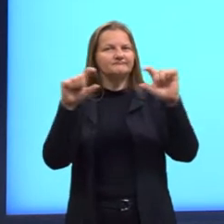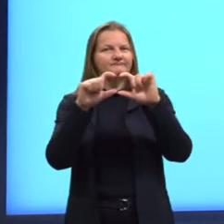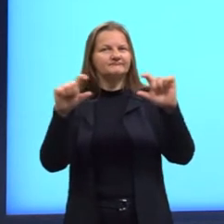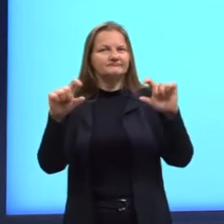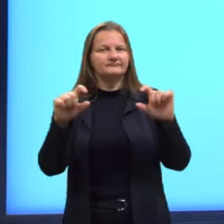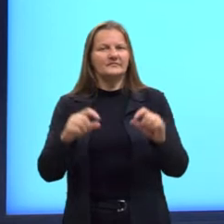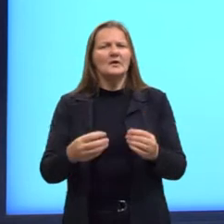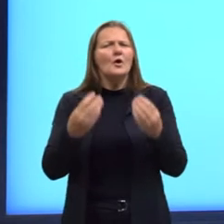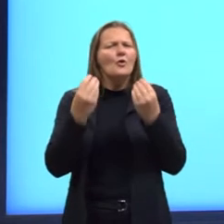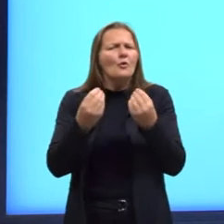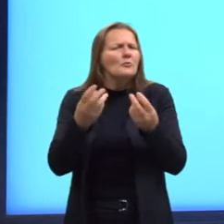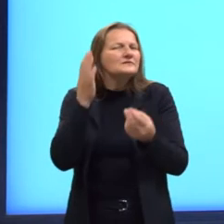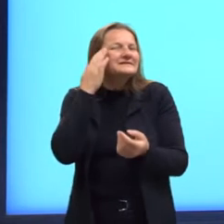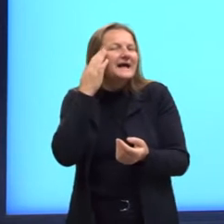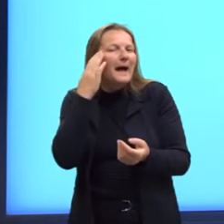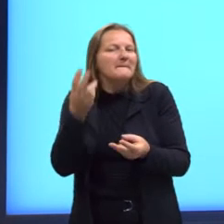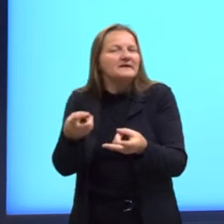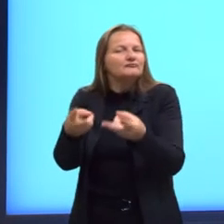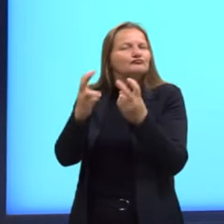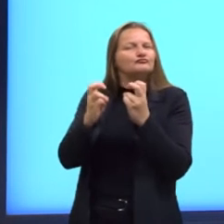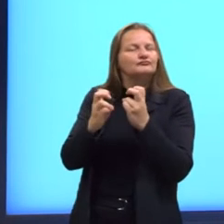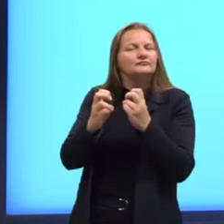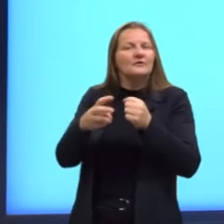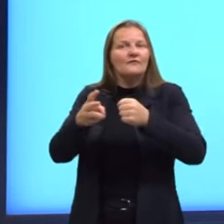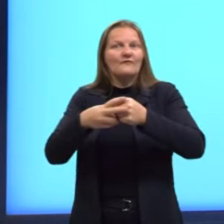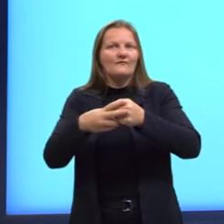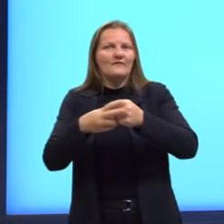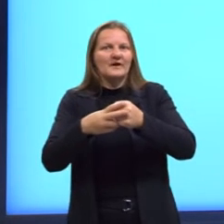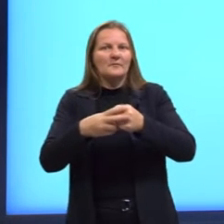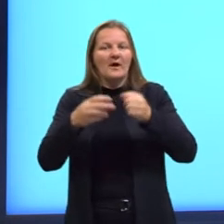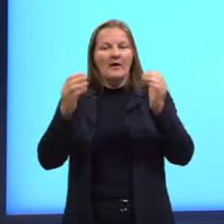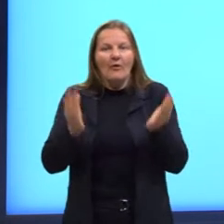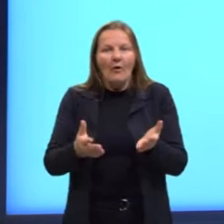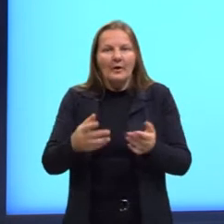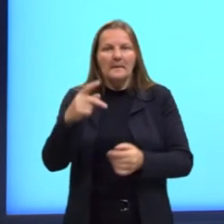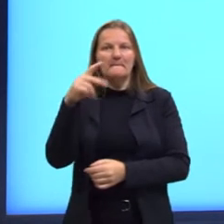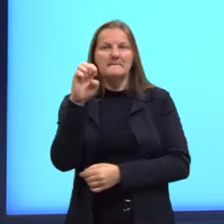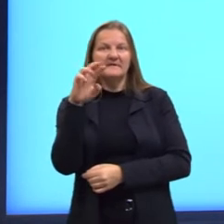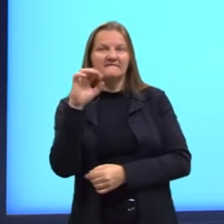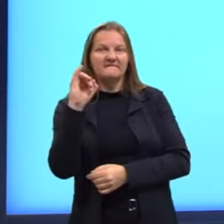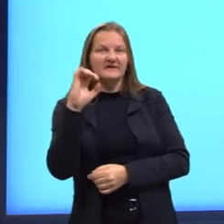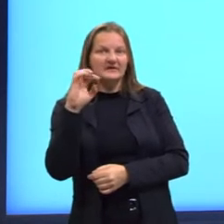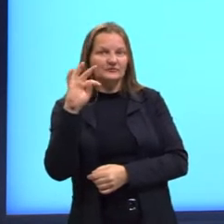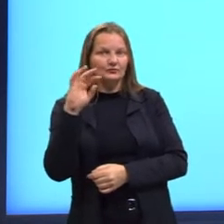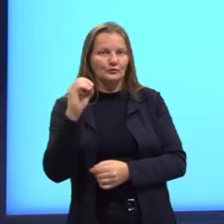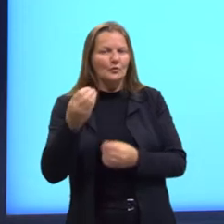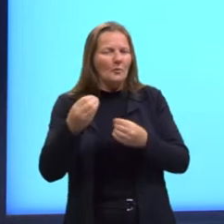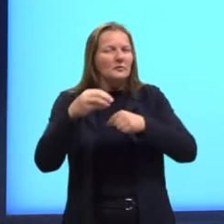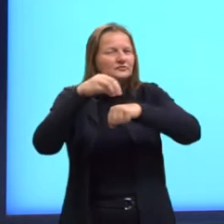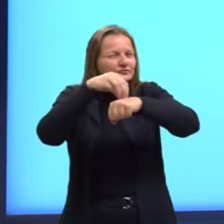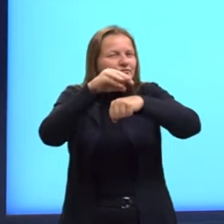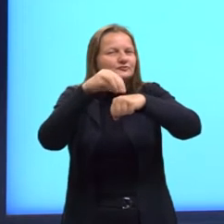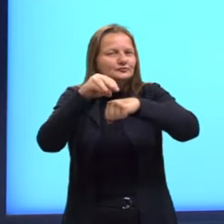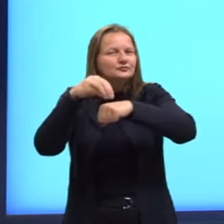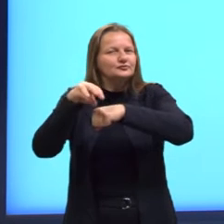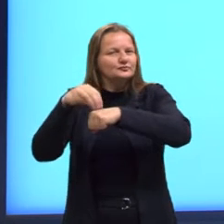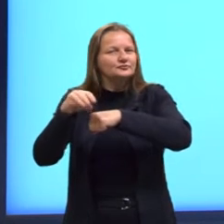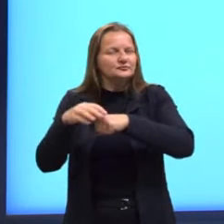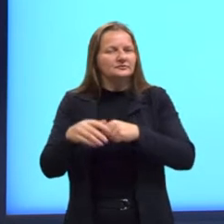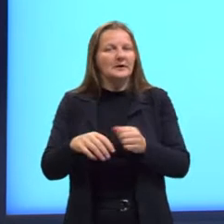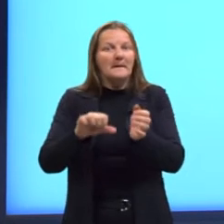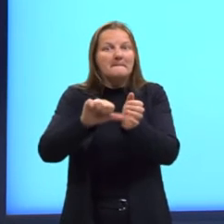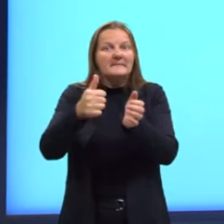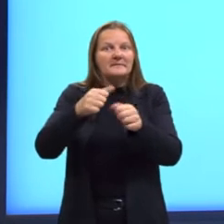como é que eu reconheço que o meu tempo verbal está no presente perfeito Tem alguns macetes tá